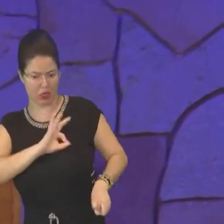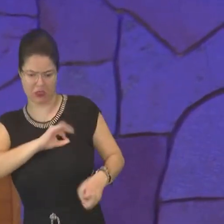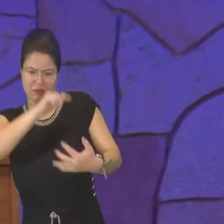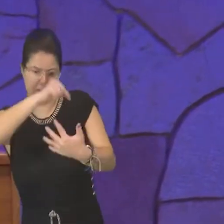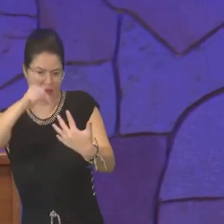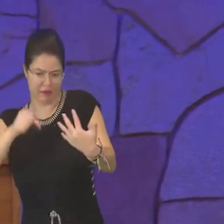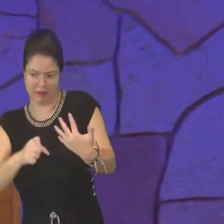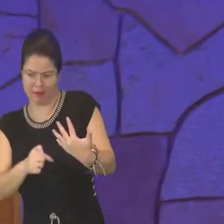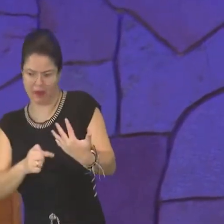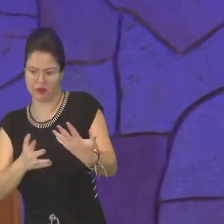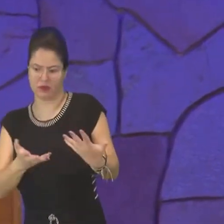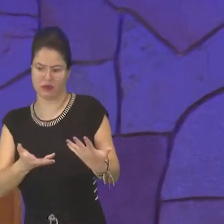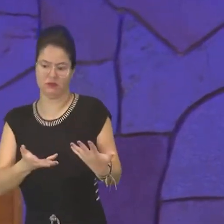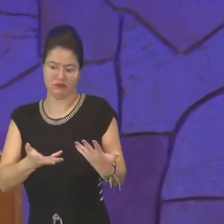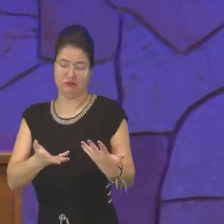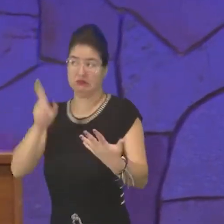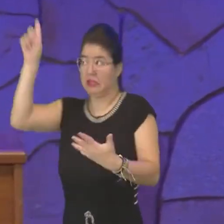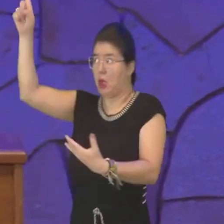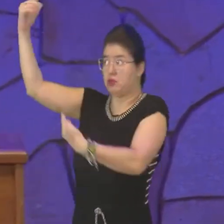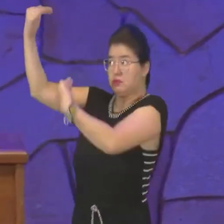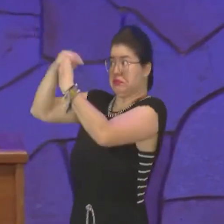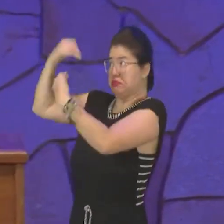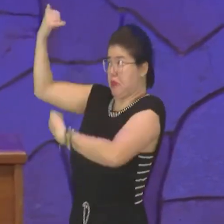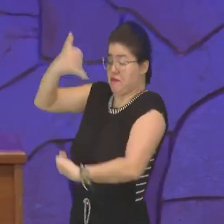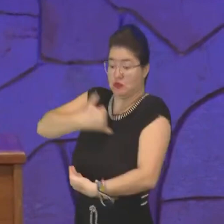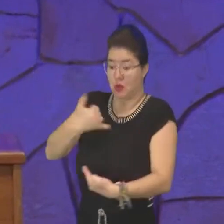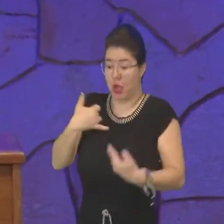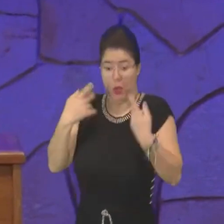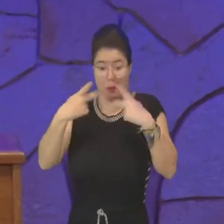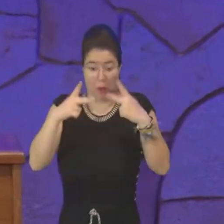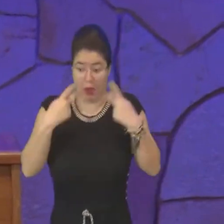perguntei, você está andando correto com a Receita Federal?